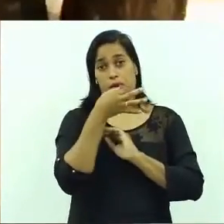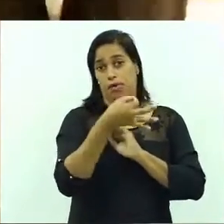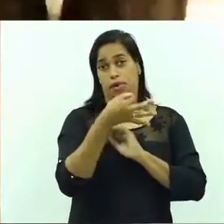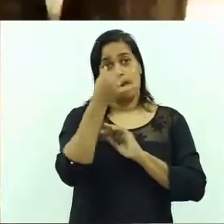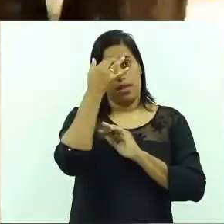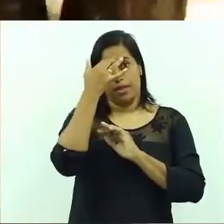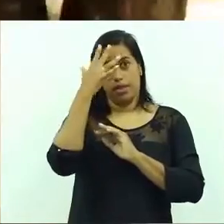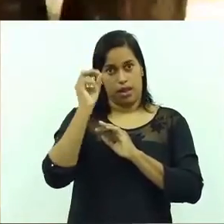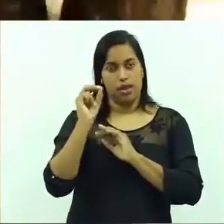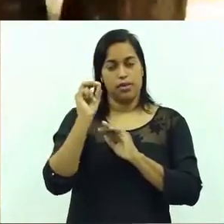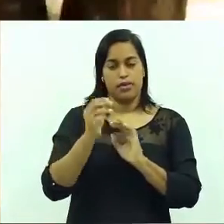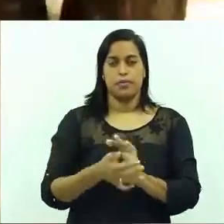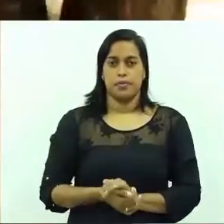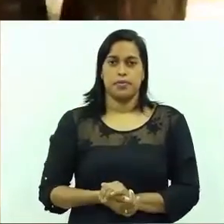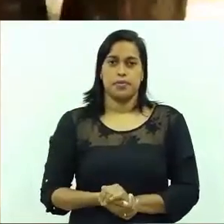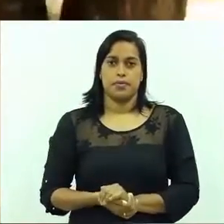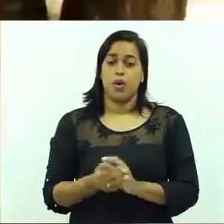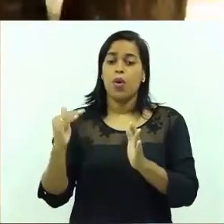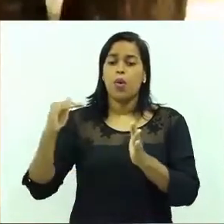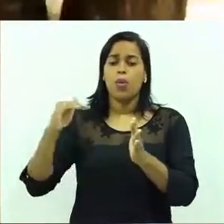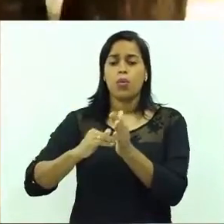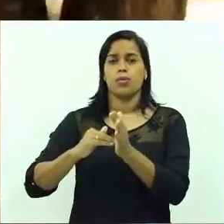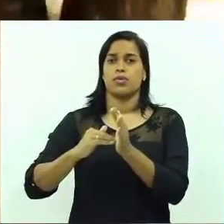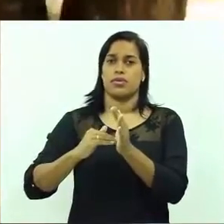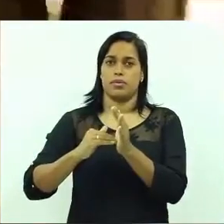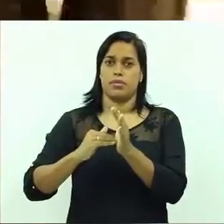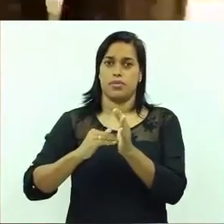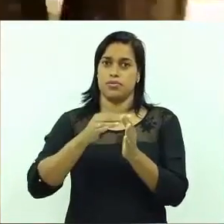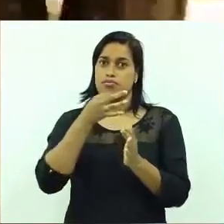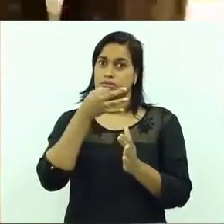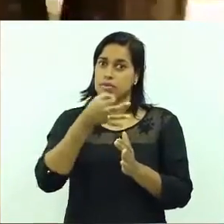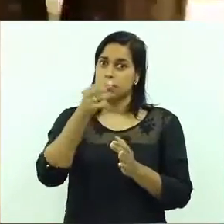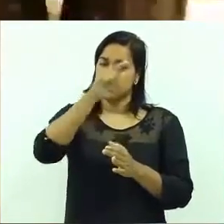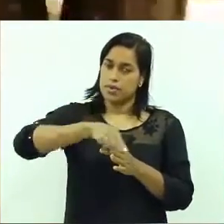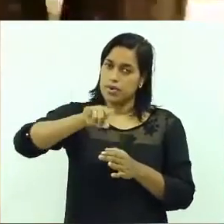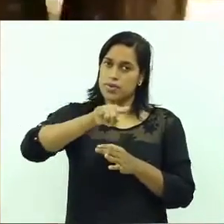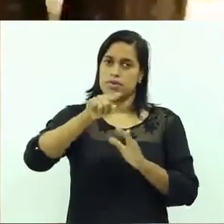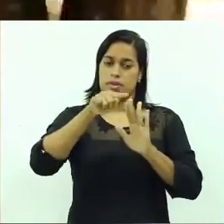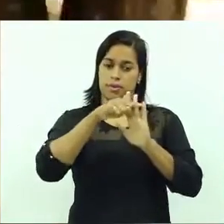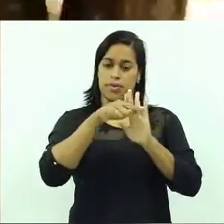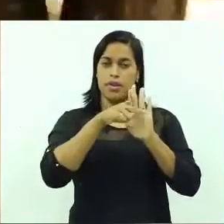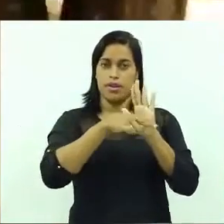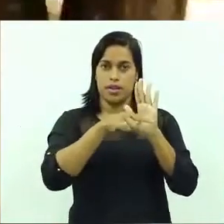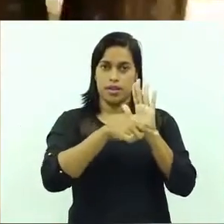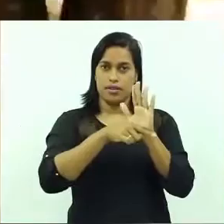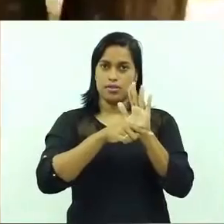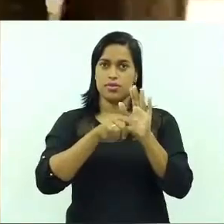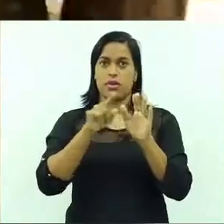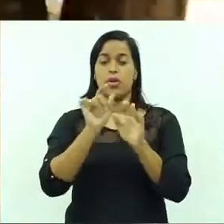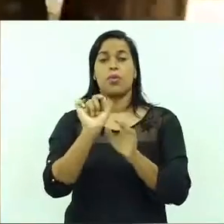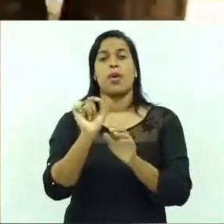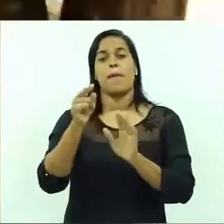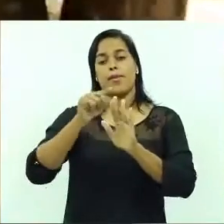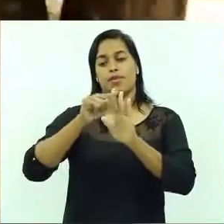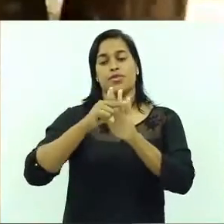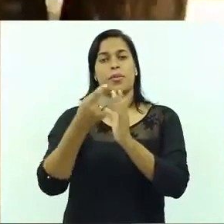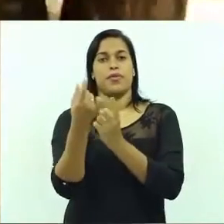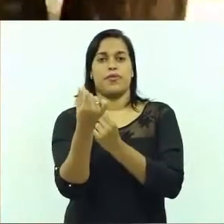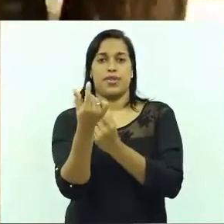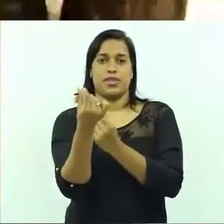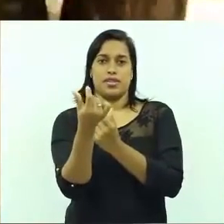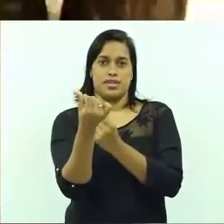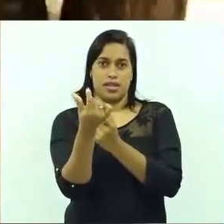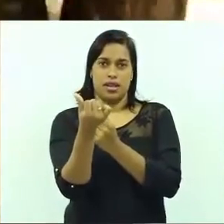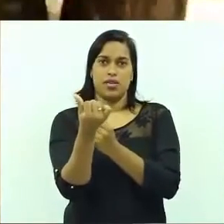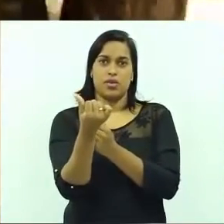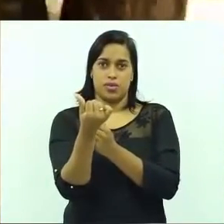voltar. O último das sessões que eu sugiro no plano de negócio é o planejamento financeiro. E esse,